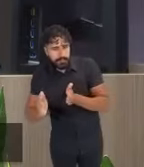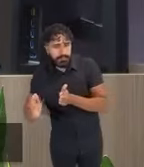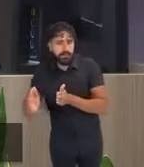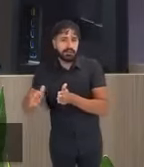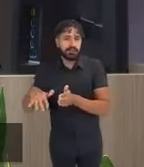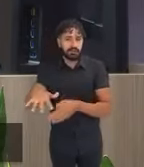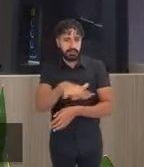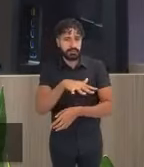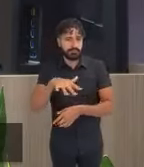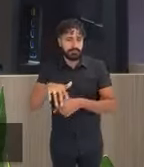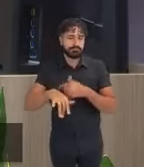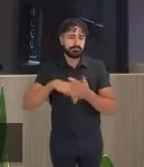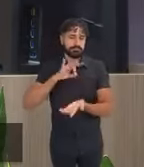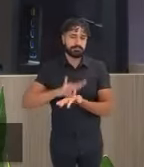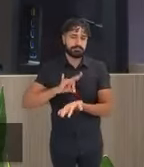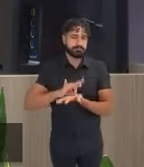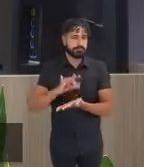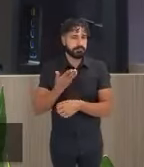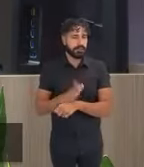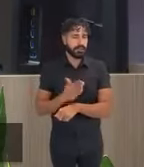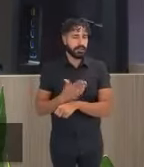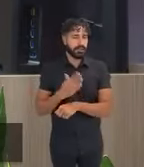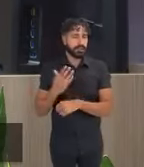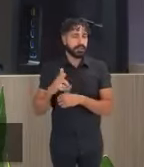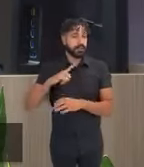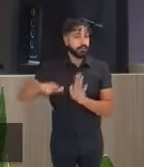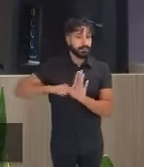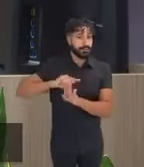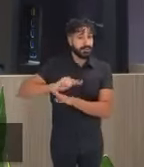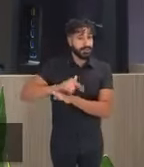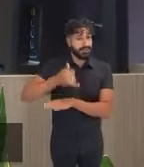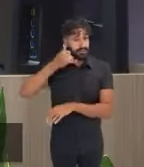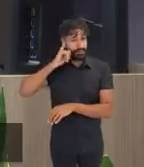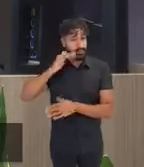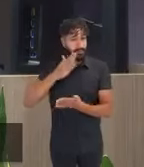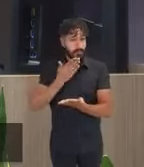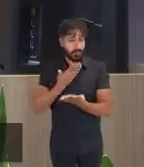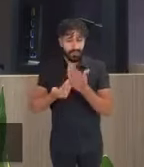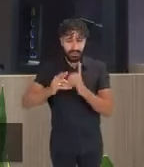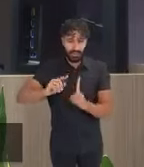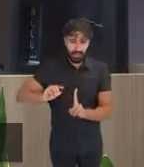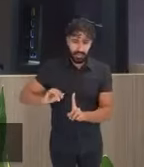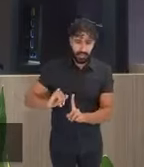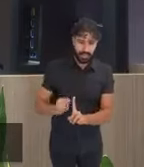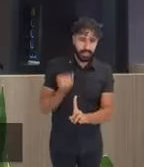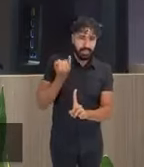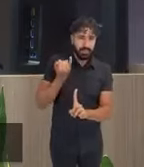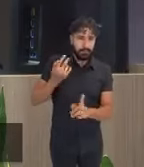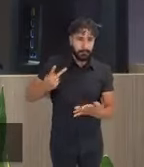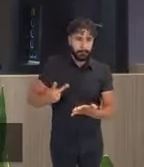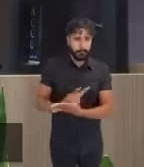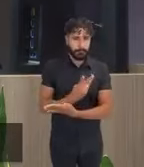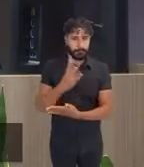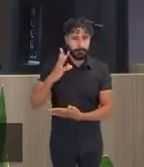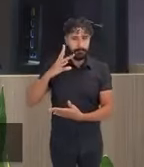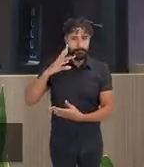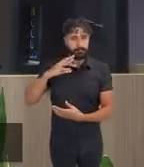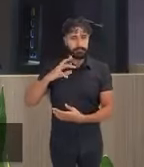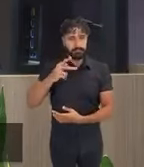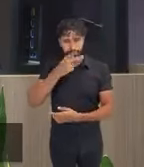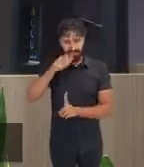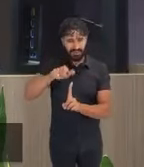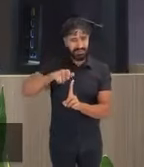ambiente na prática e que tem um papel de evitar que qualquer tipo de abuso aconteça dele naquela condição mais frágil